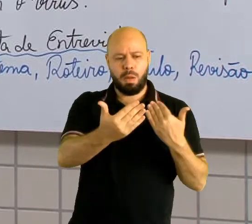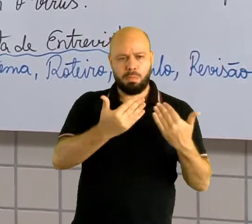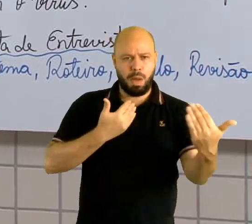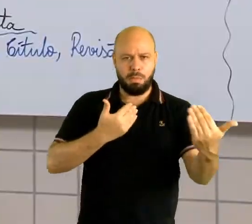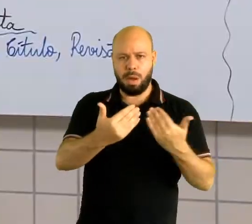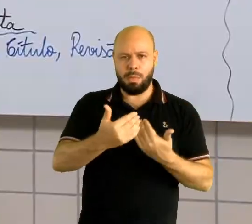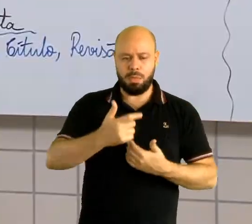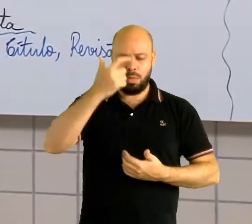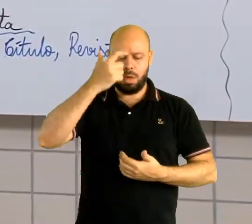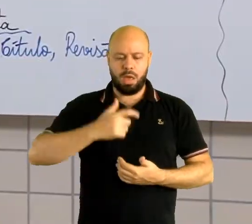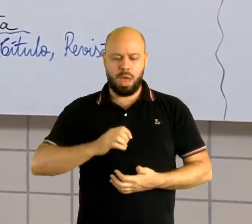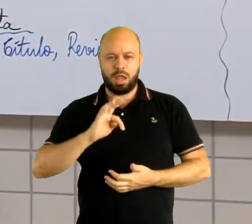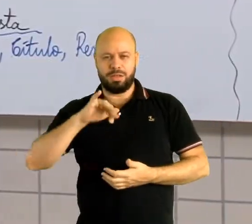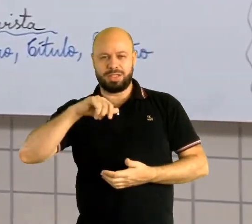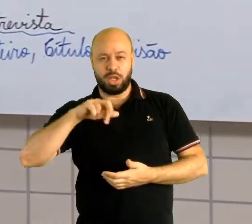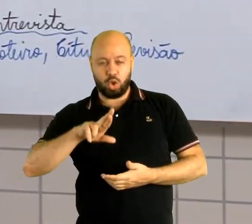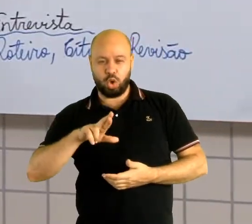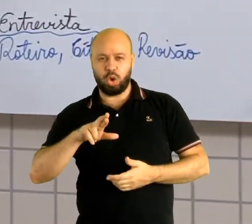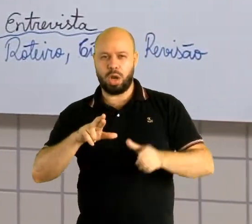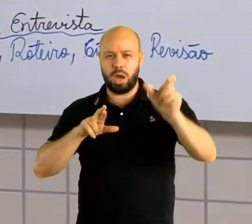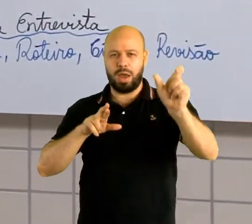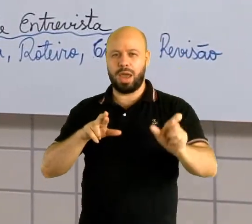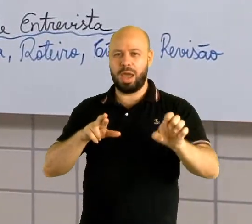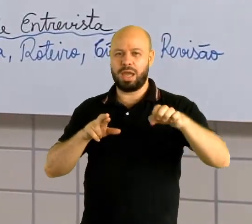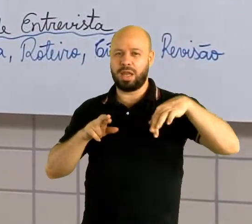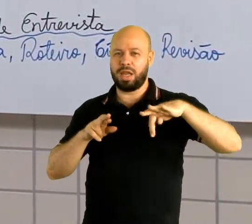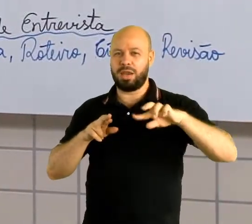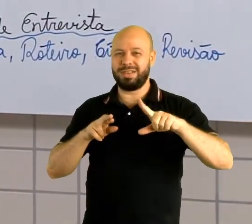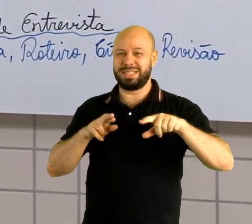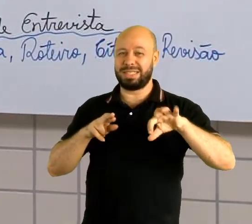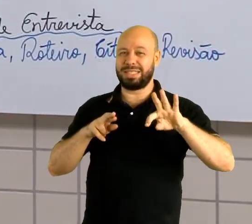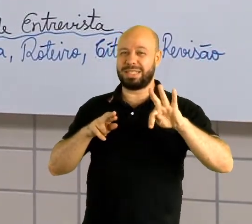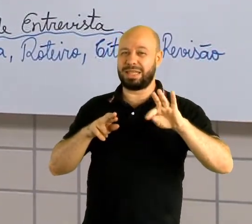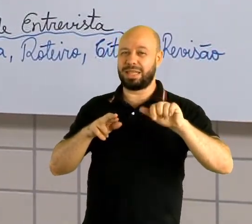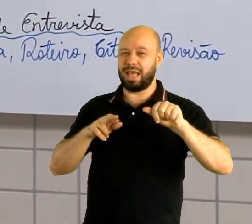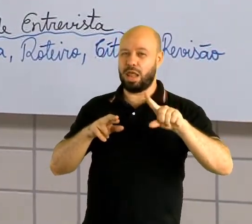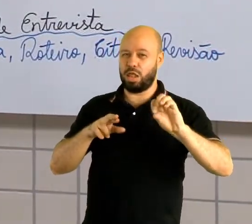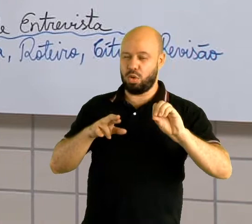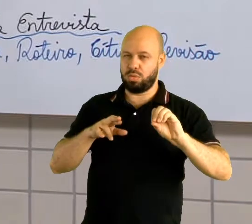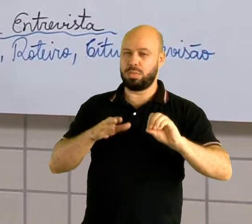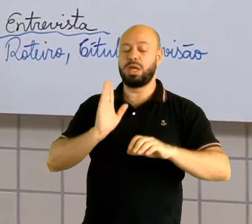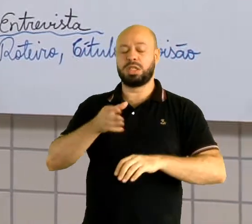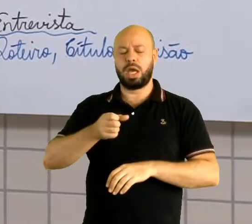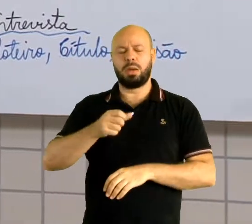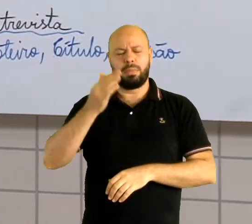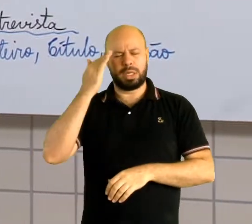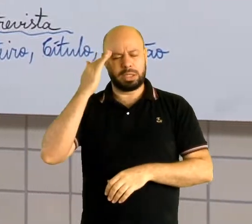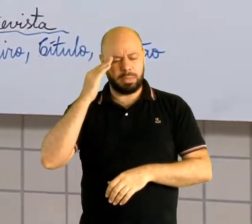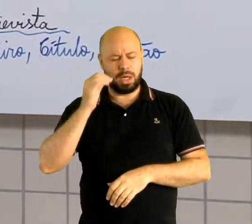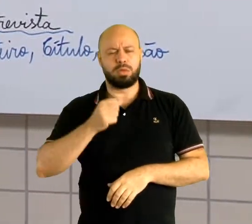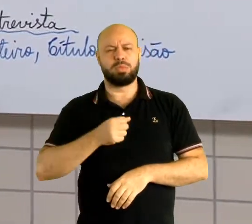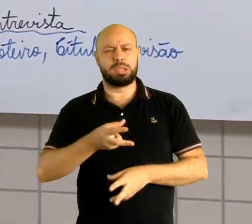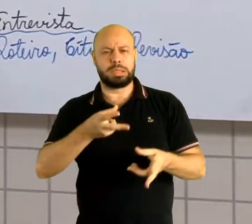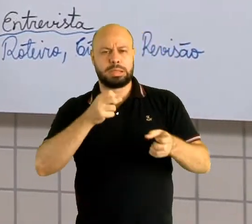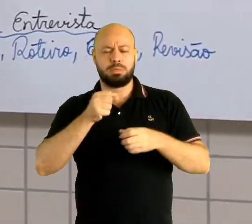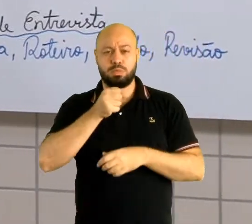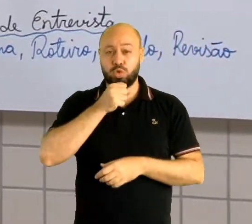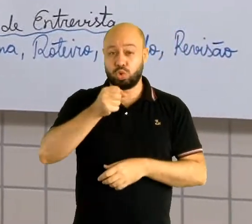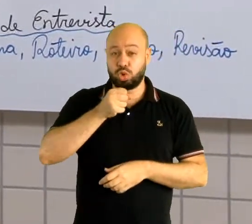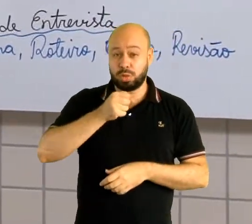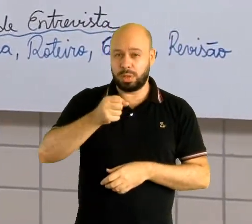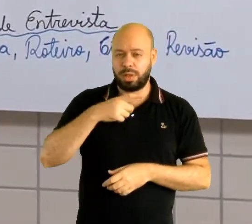entrevistador. Como nós estamos trabalhando entrevistas e vocês perceberam que a entrevista é marcada